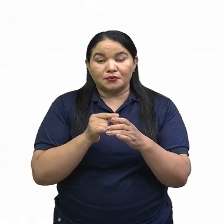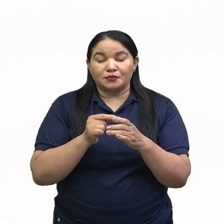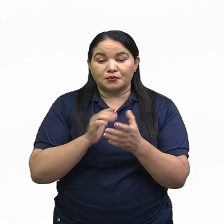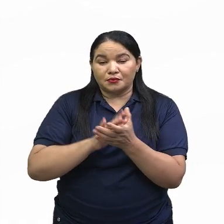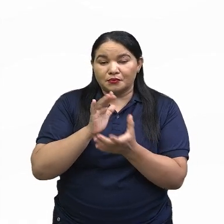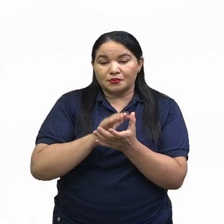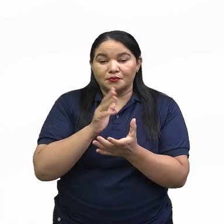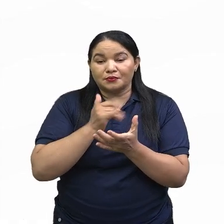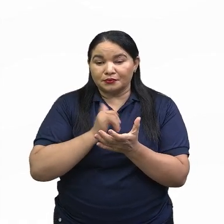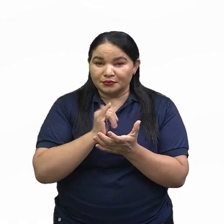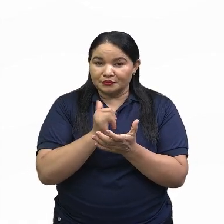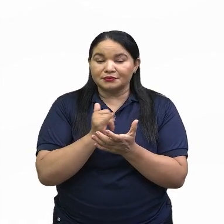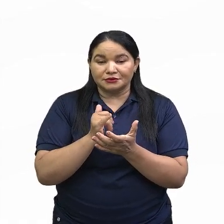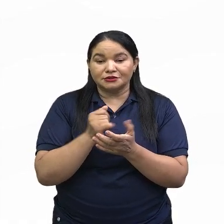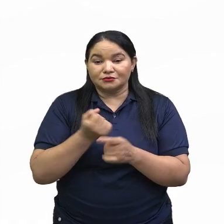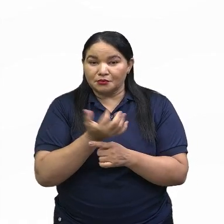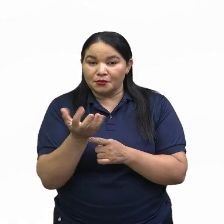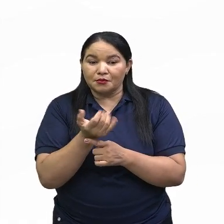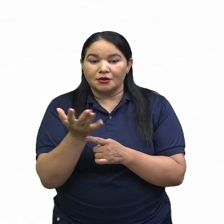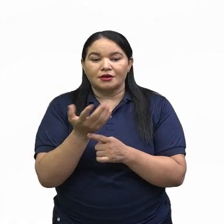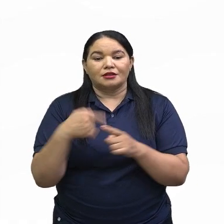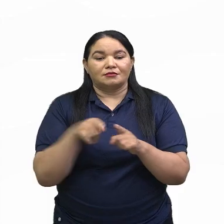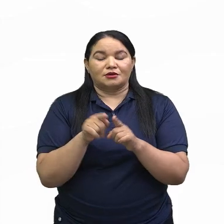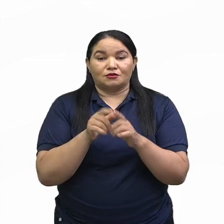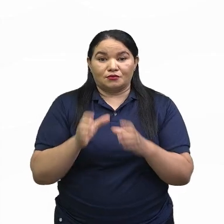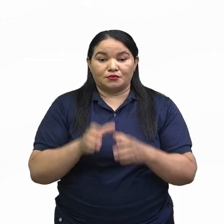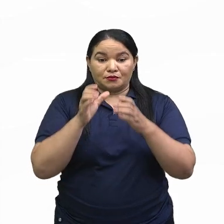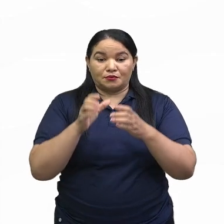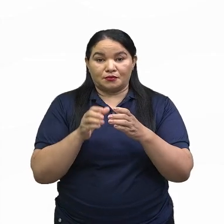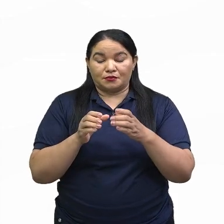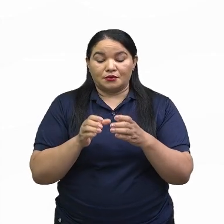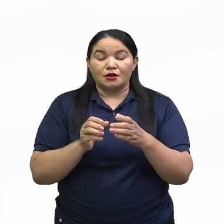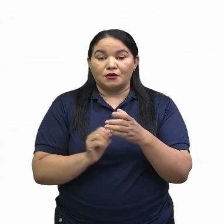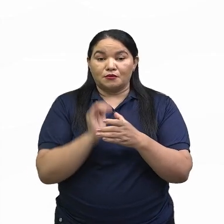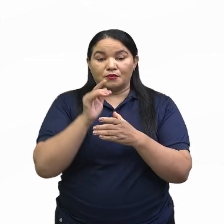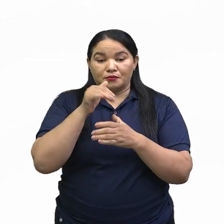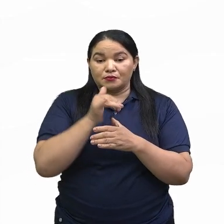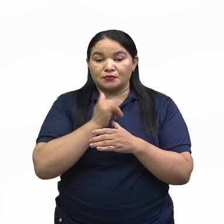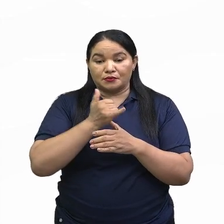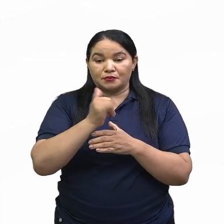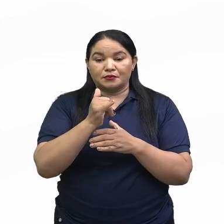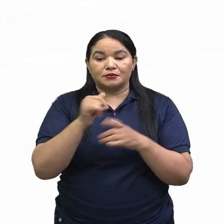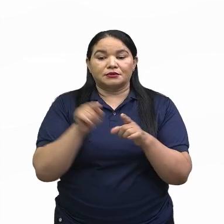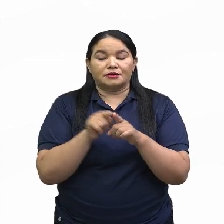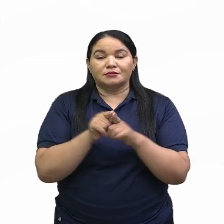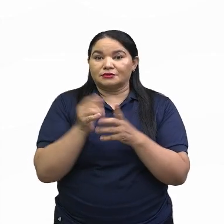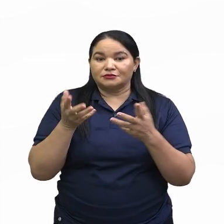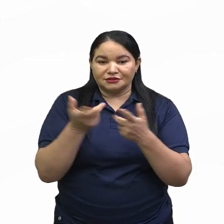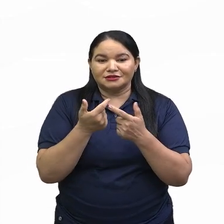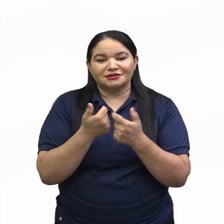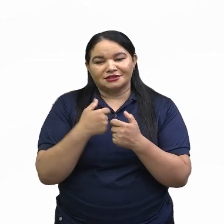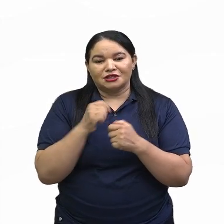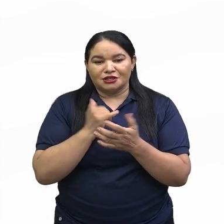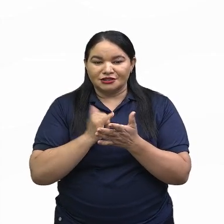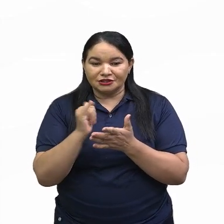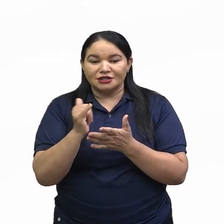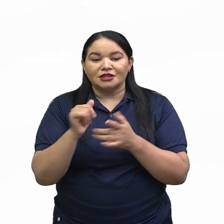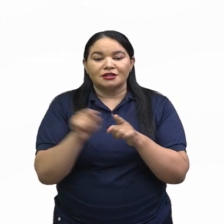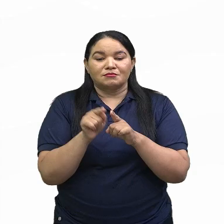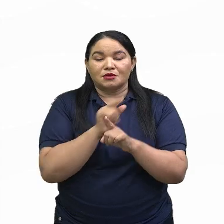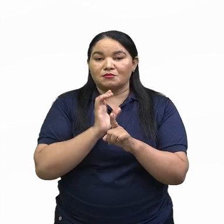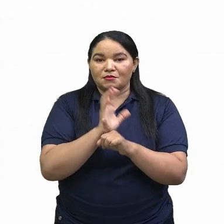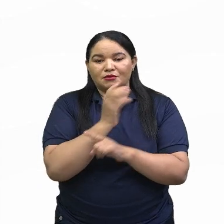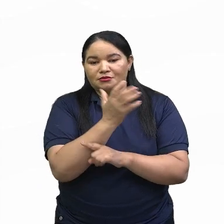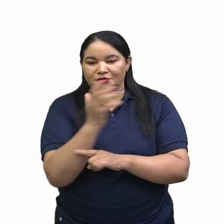transmissão de energia elétrica, usinas de geração elétrica, eficiência energética e